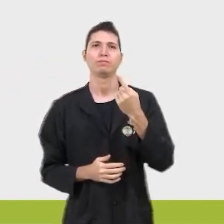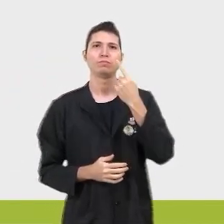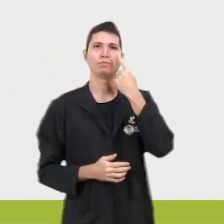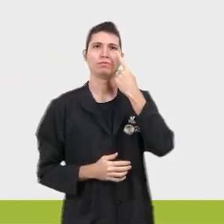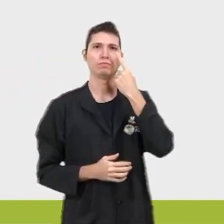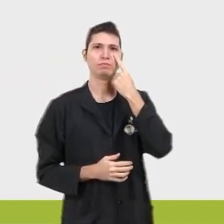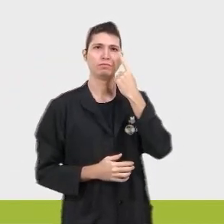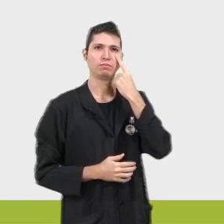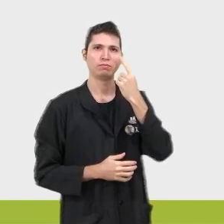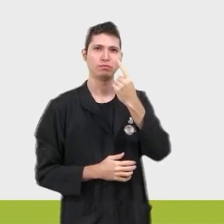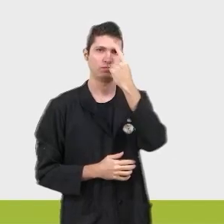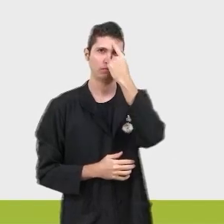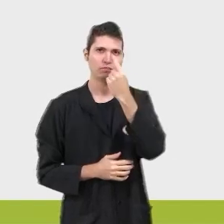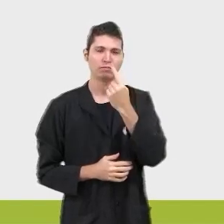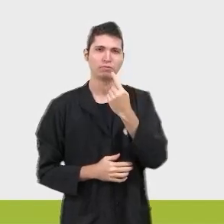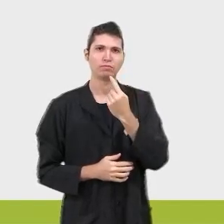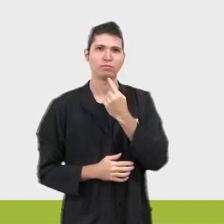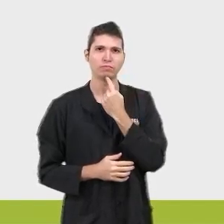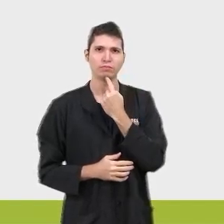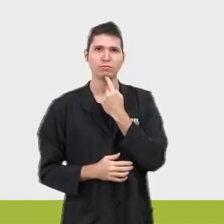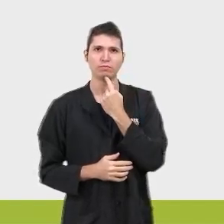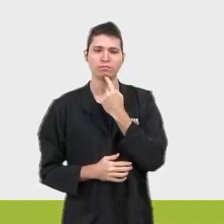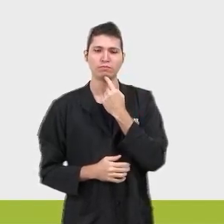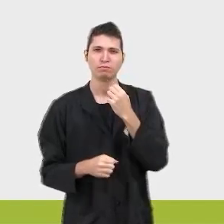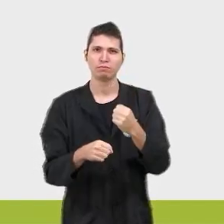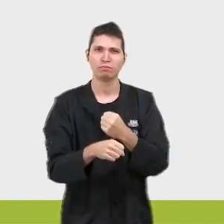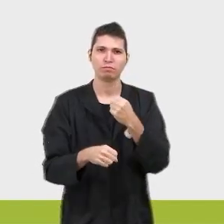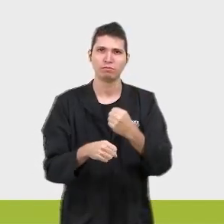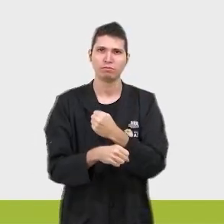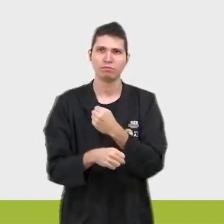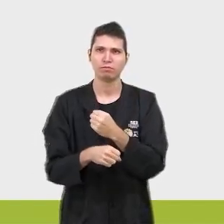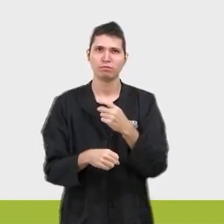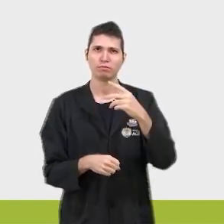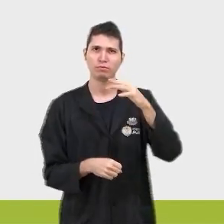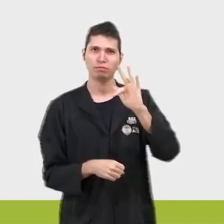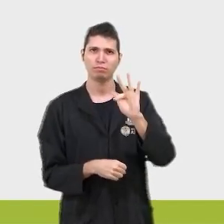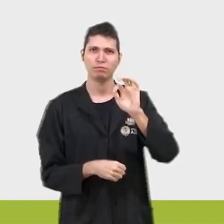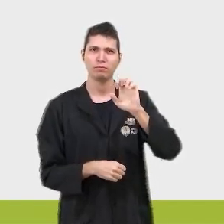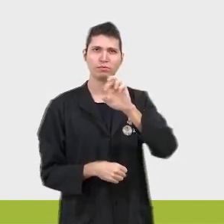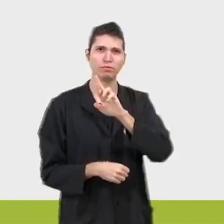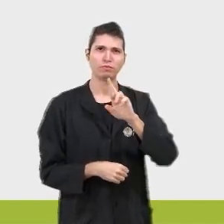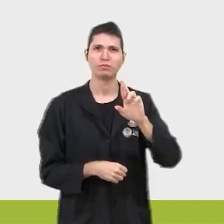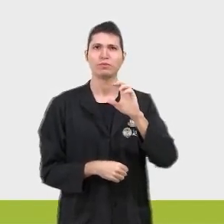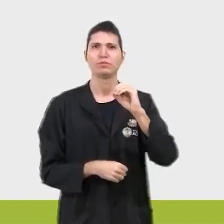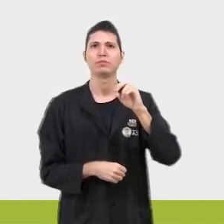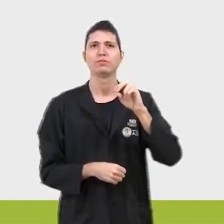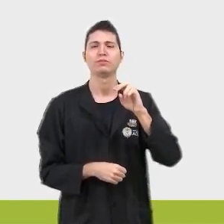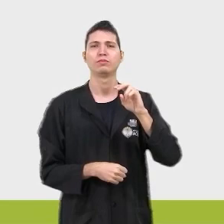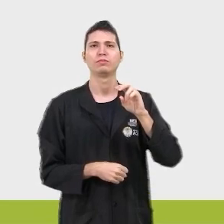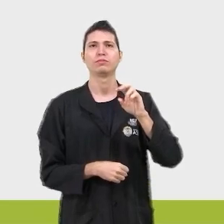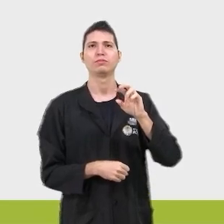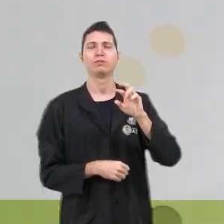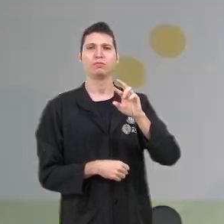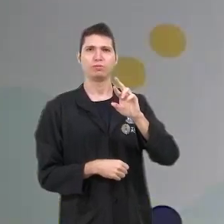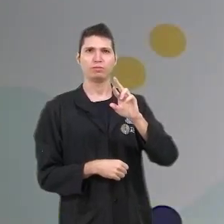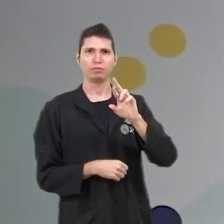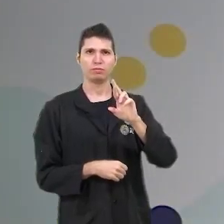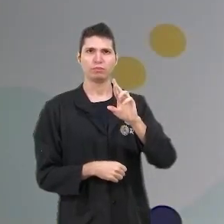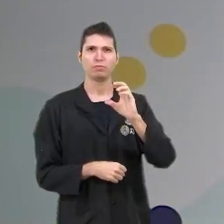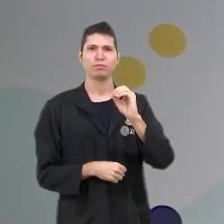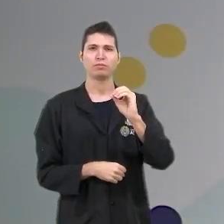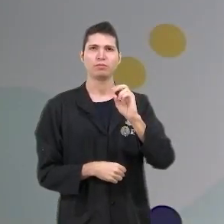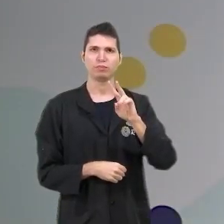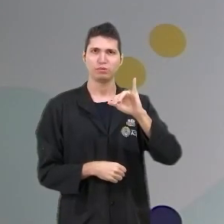uns trabalhadores, construindo uma ferrovia. E aí o assunto de hoje vai